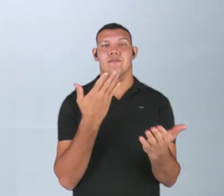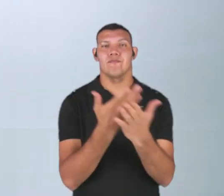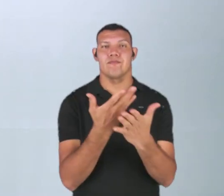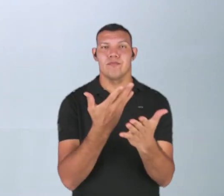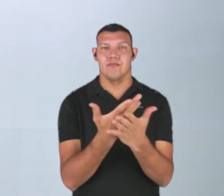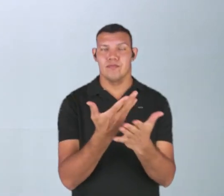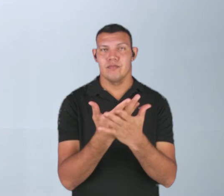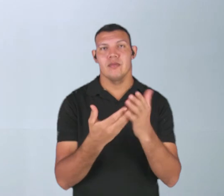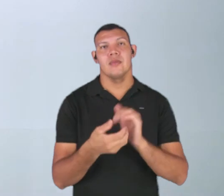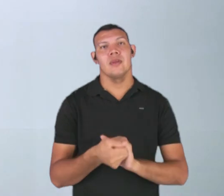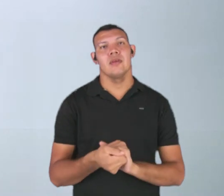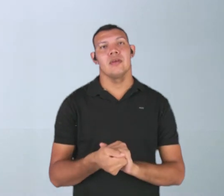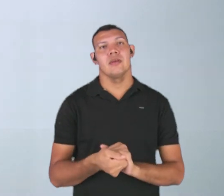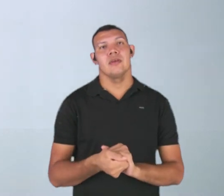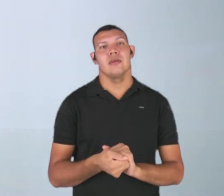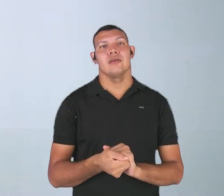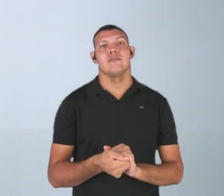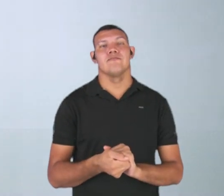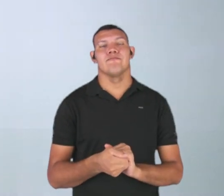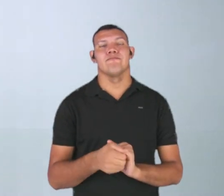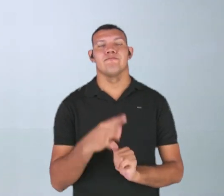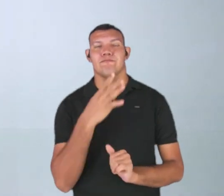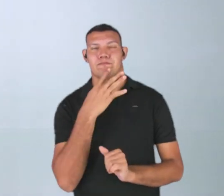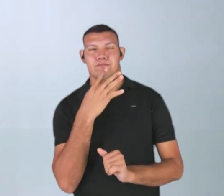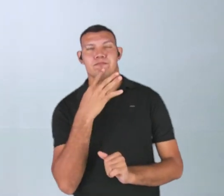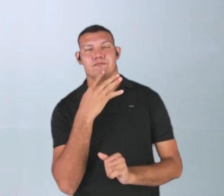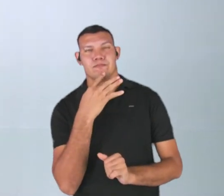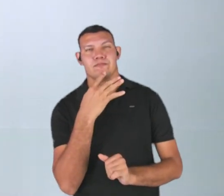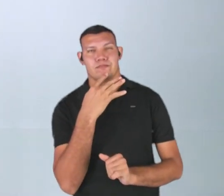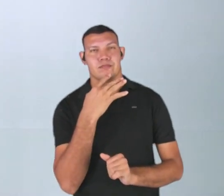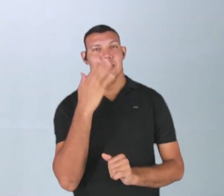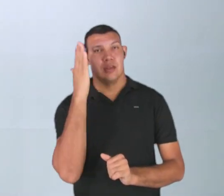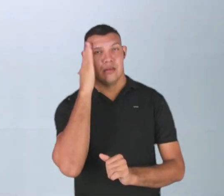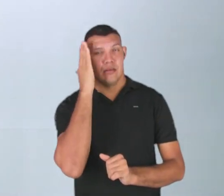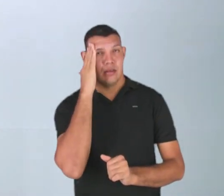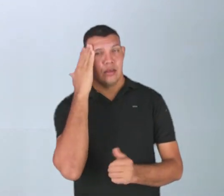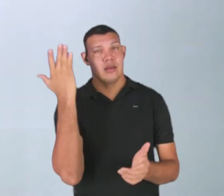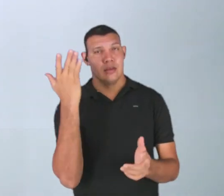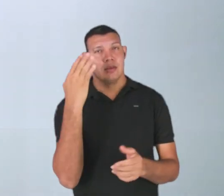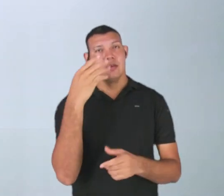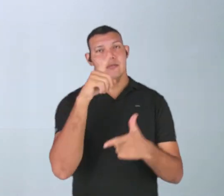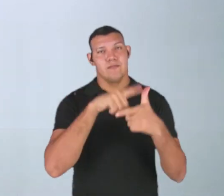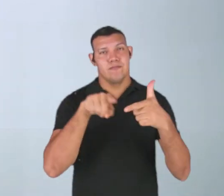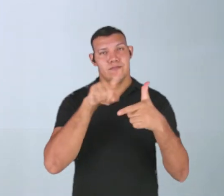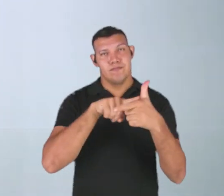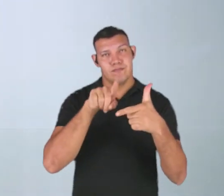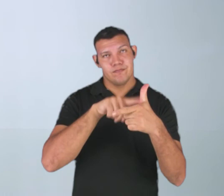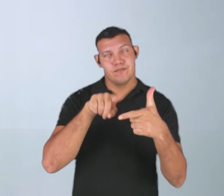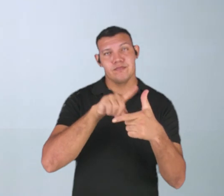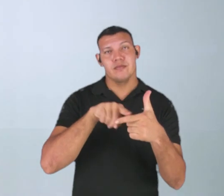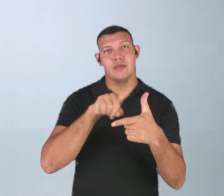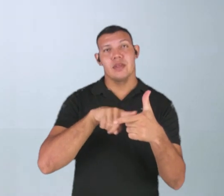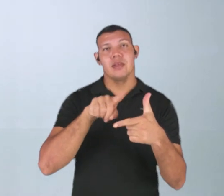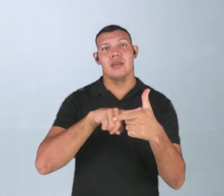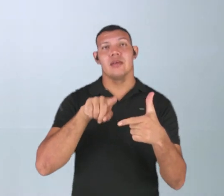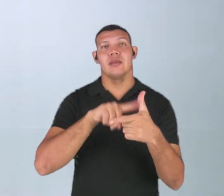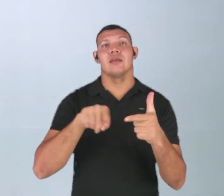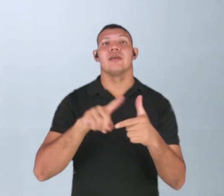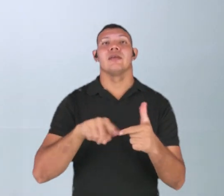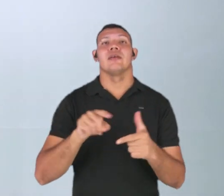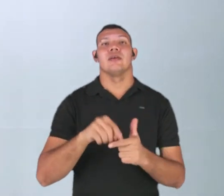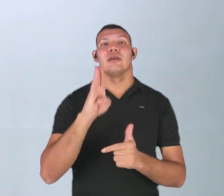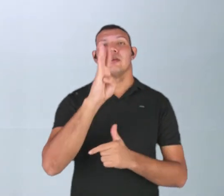aula de hoje foi reconhecer um pouco acerca desse dispositivo prático quebrou o Finn é muito utilizado quando